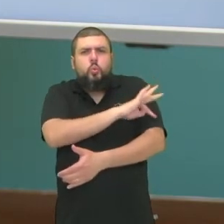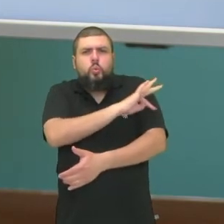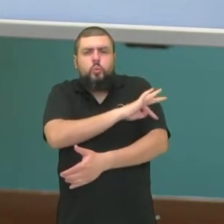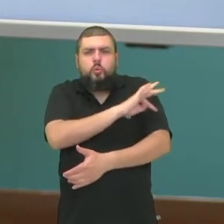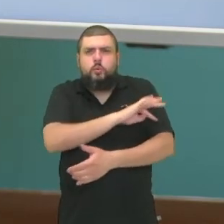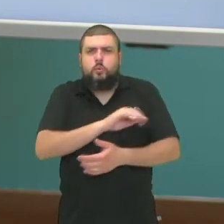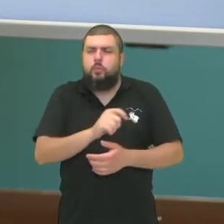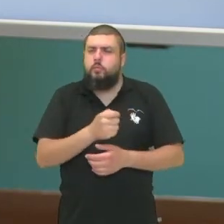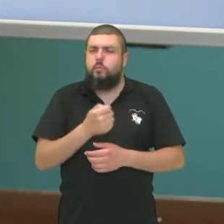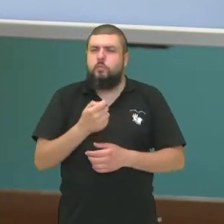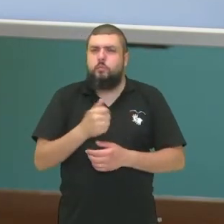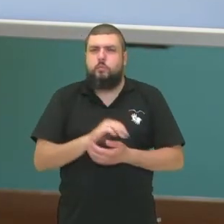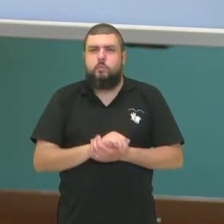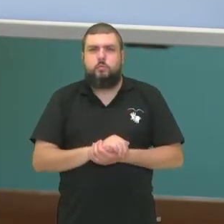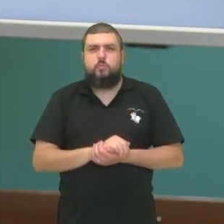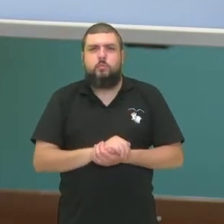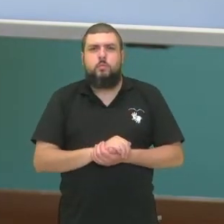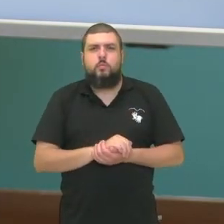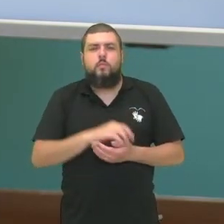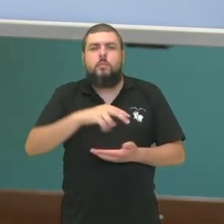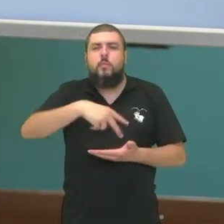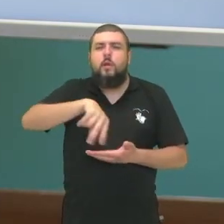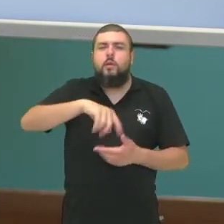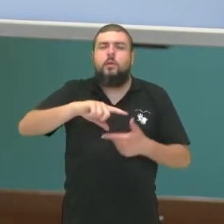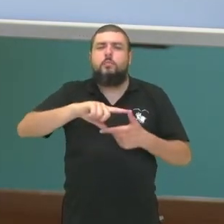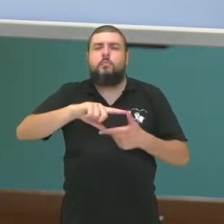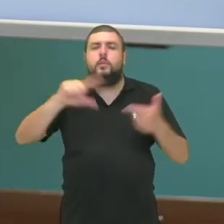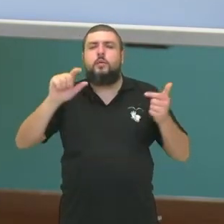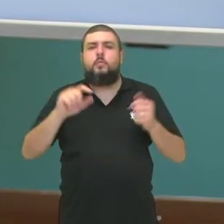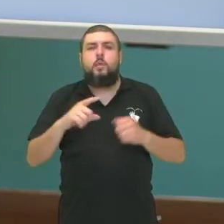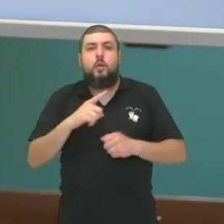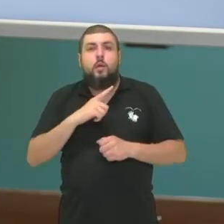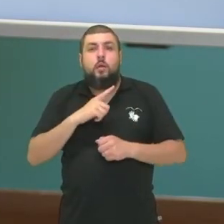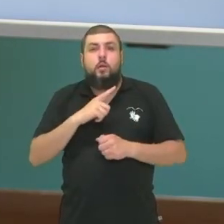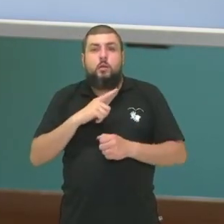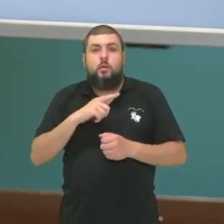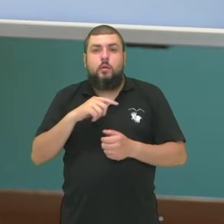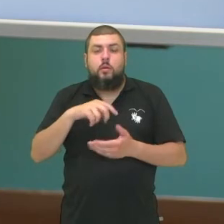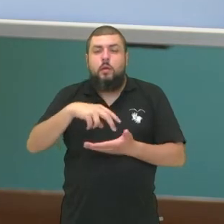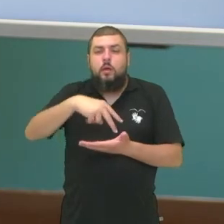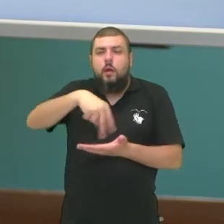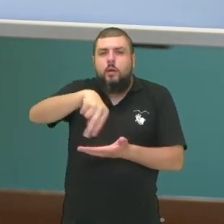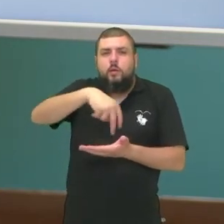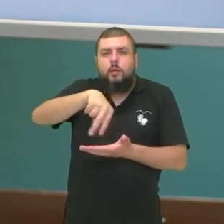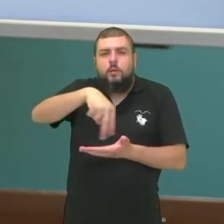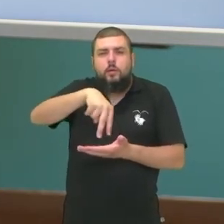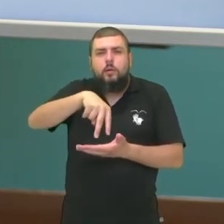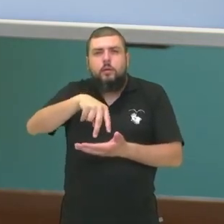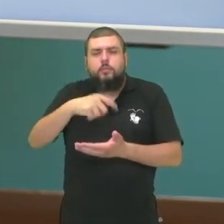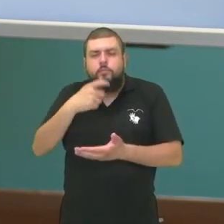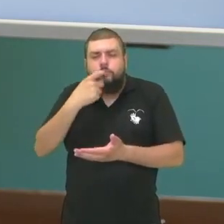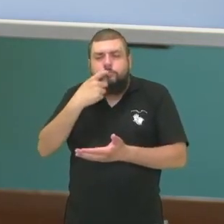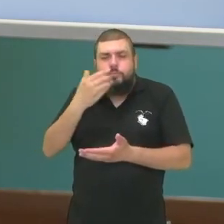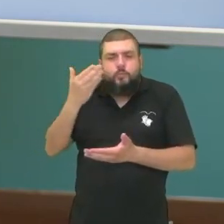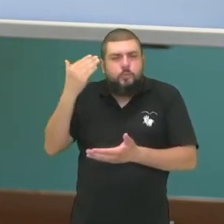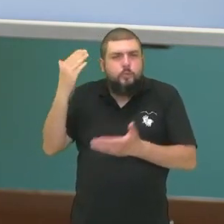Depois da dança moderna, surge a dança contemporânea, que mescla criatividade